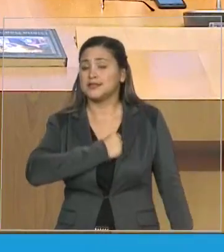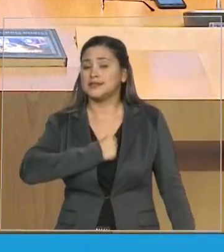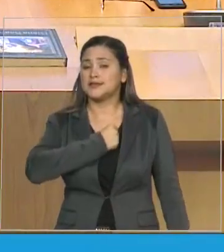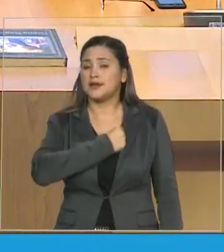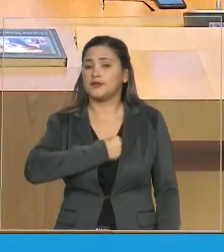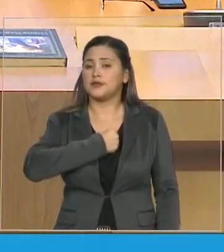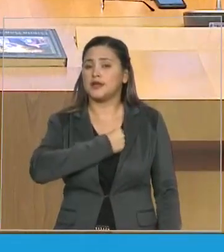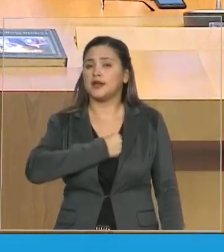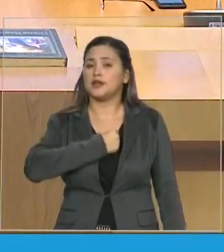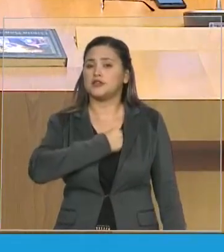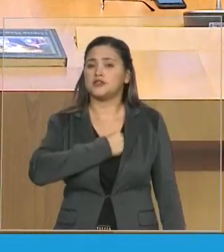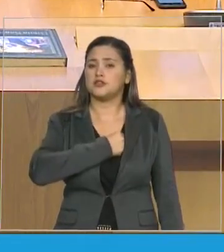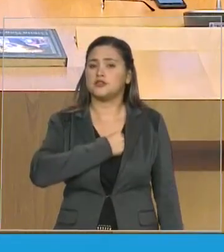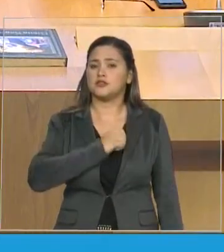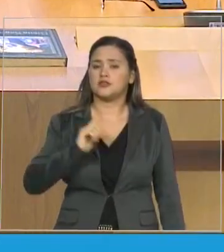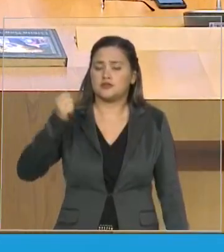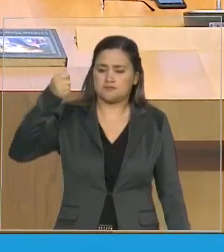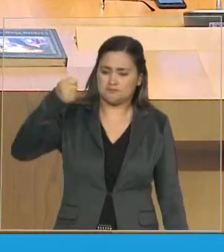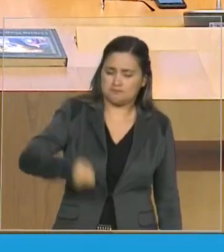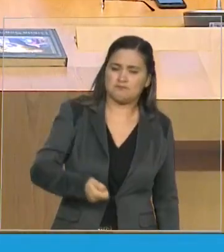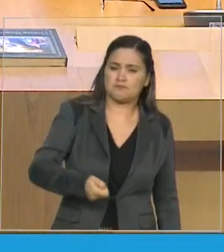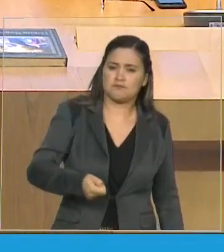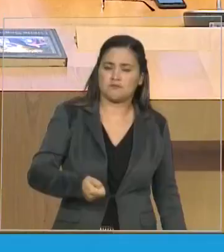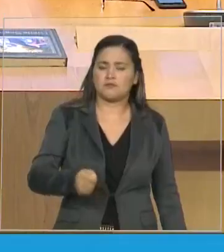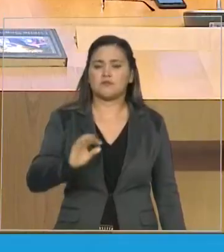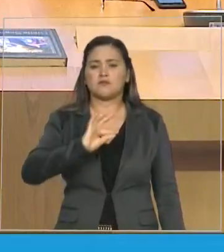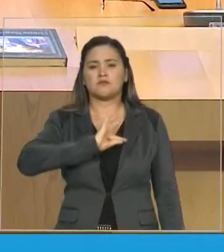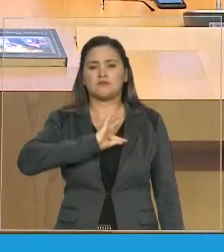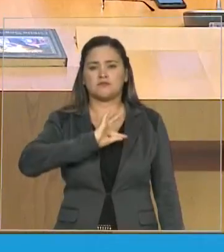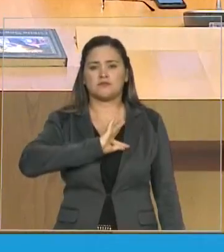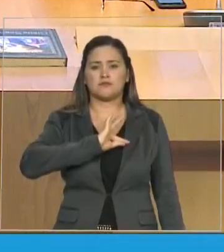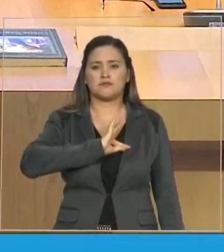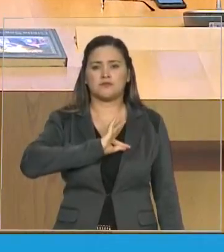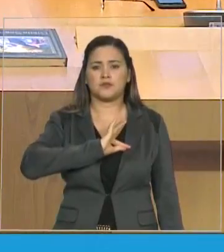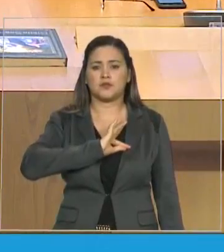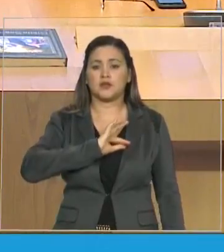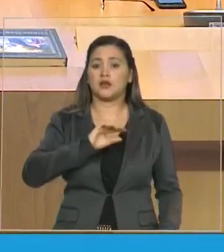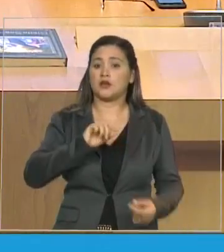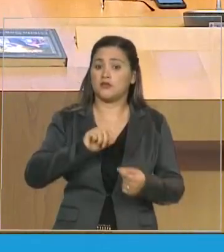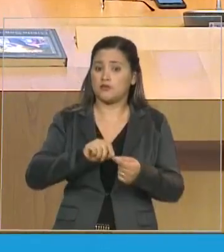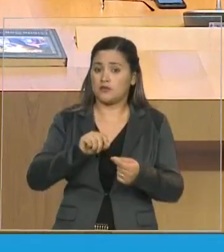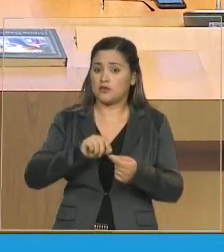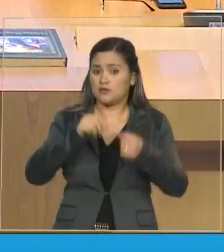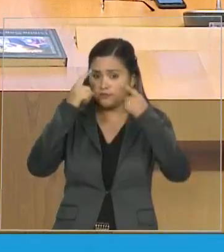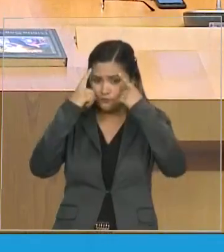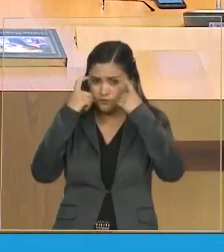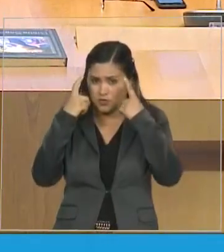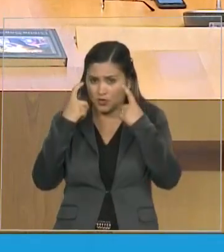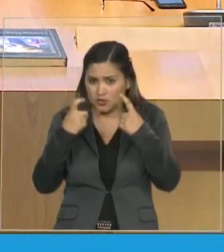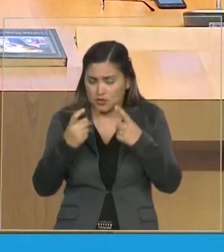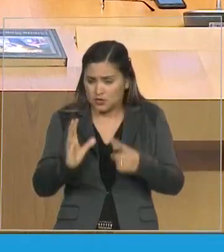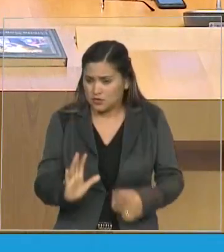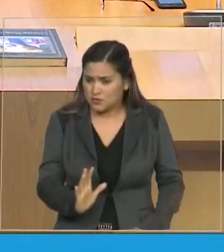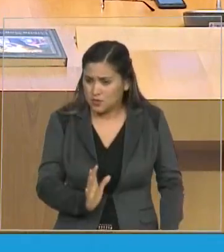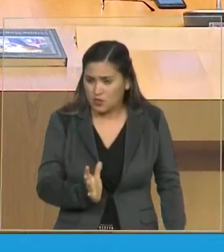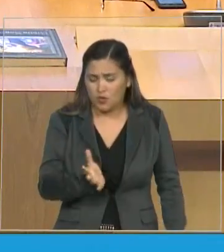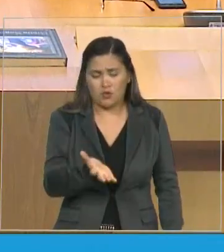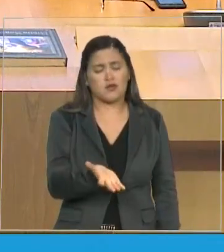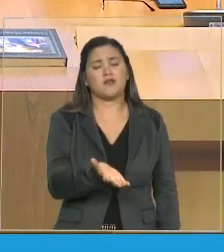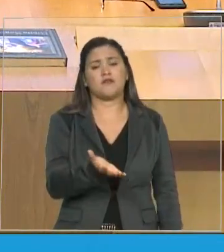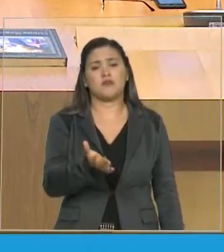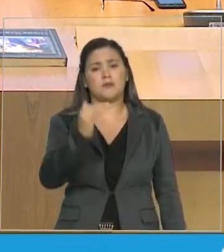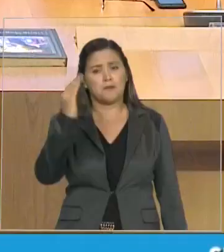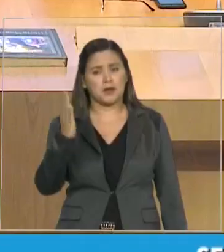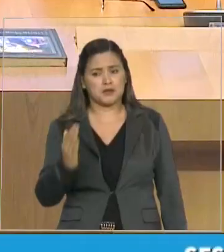ditadura militar trouxe tempos de violência terríveis, terrível para o Brasil, para o Maranhão, para todos